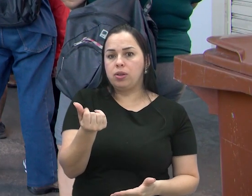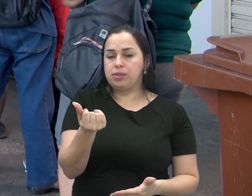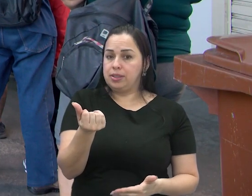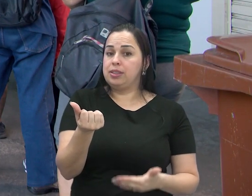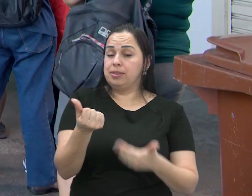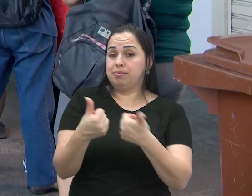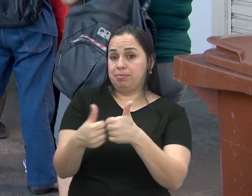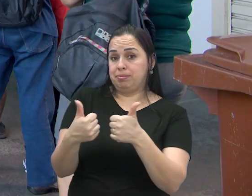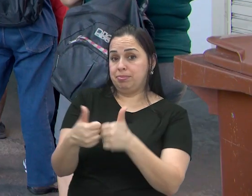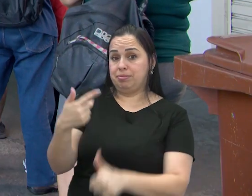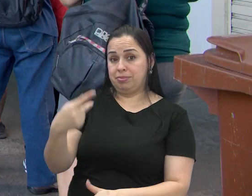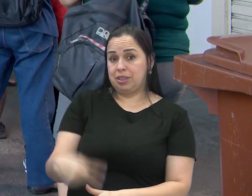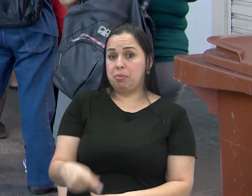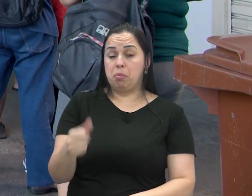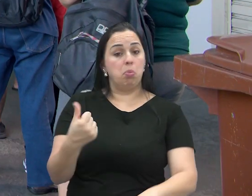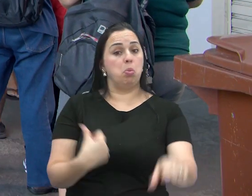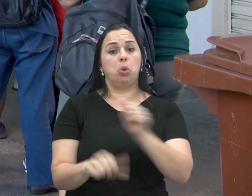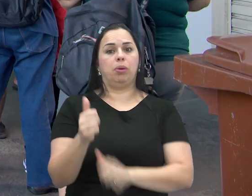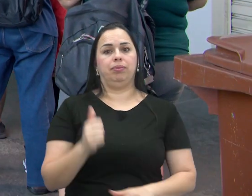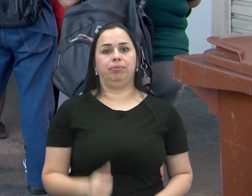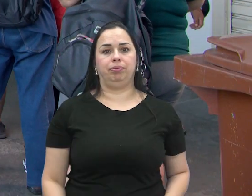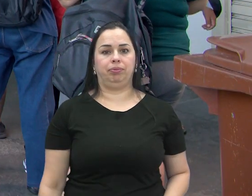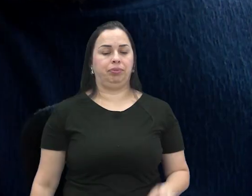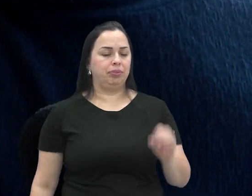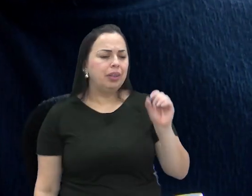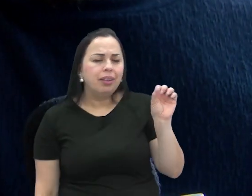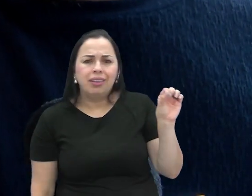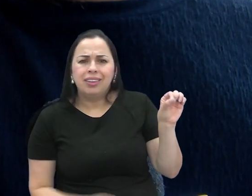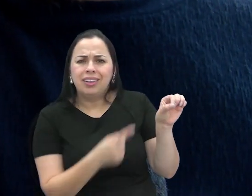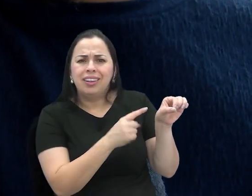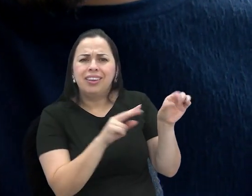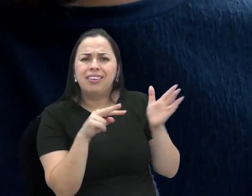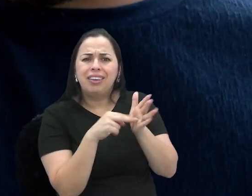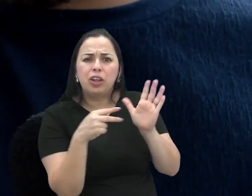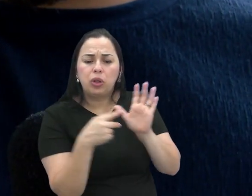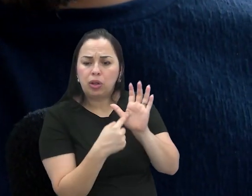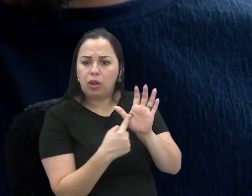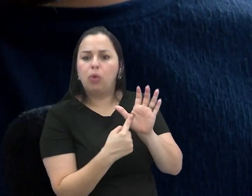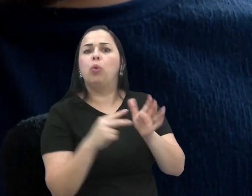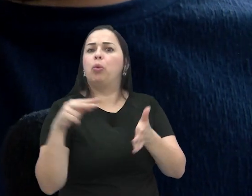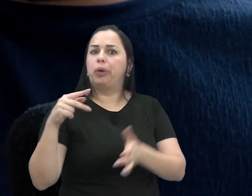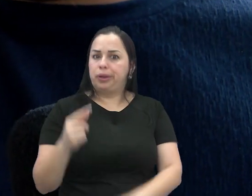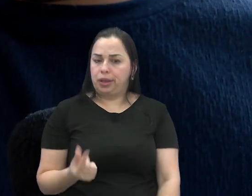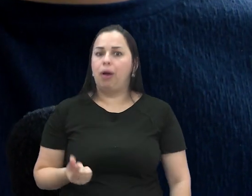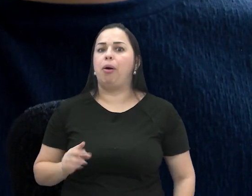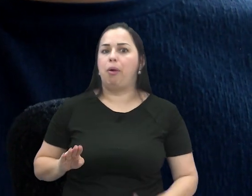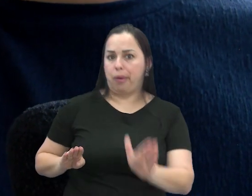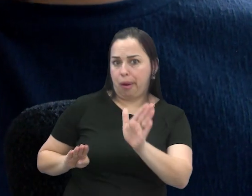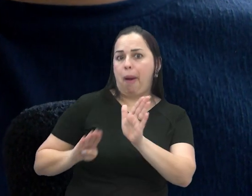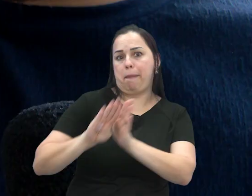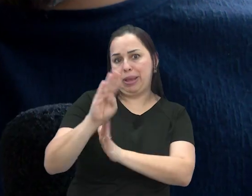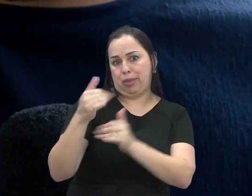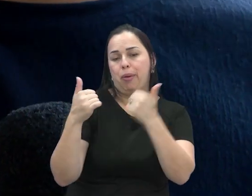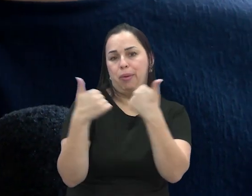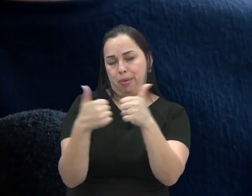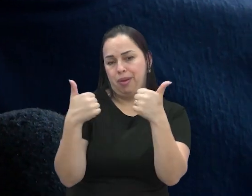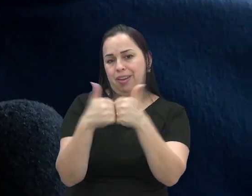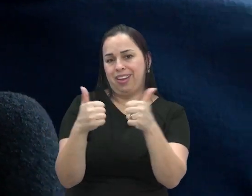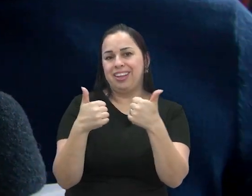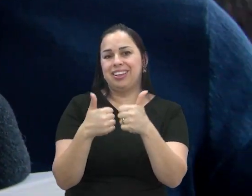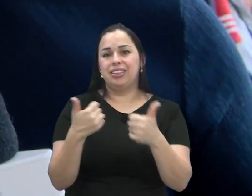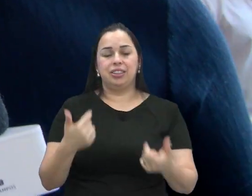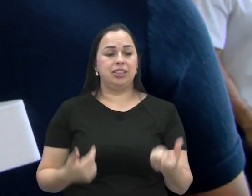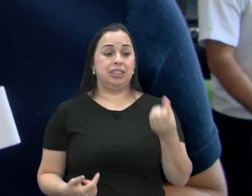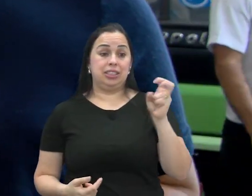se locomover de ônibus em São José vai mudar. Essa moedinha aqui representa o aumento no preço da passagem de ônibus de